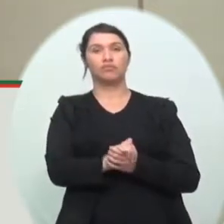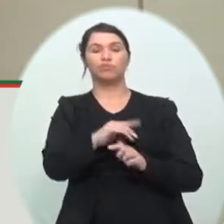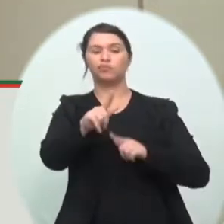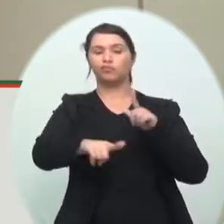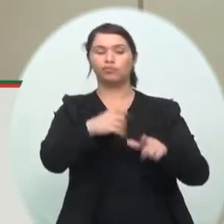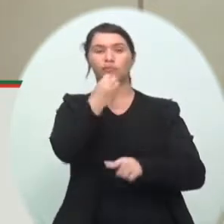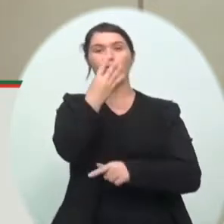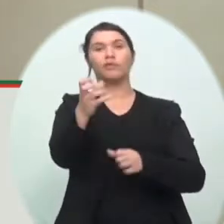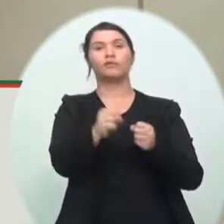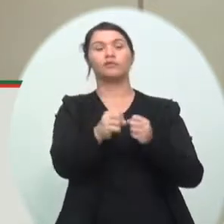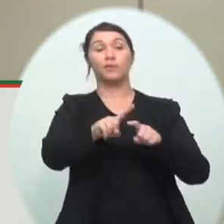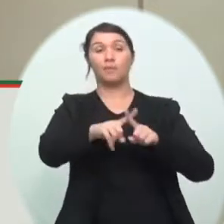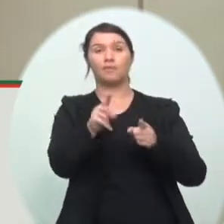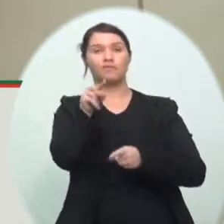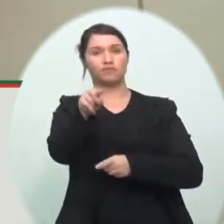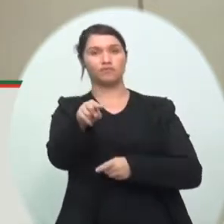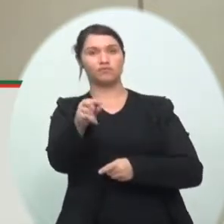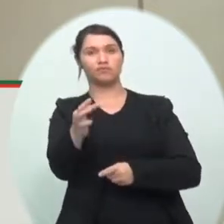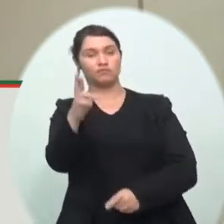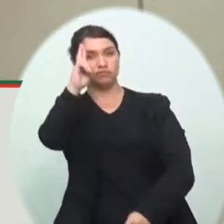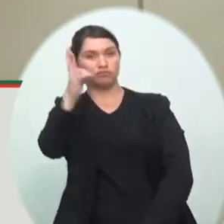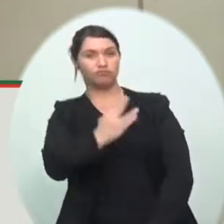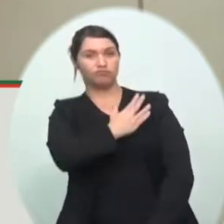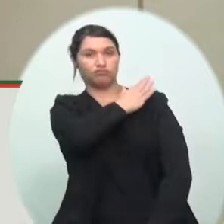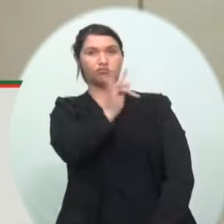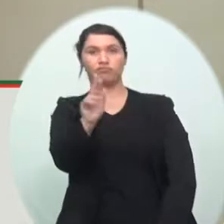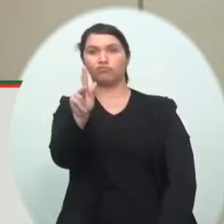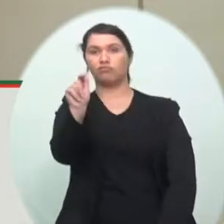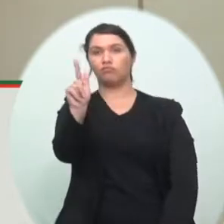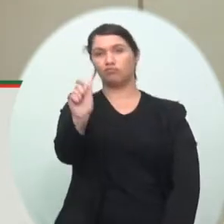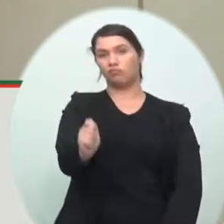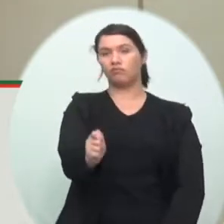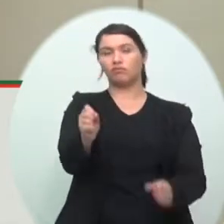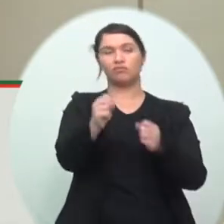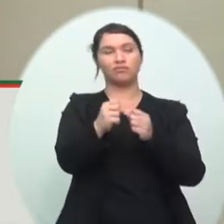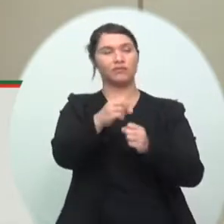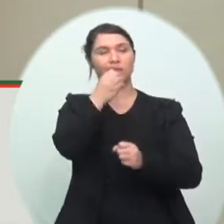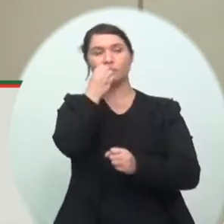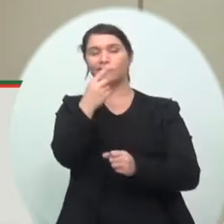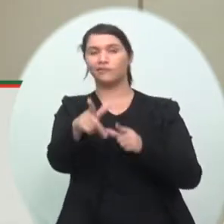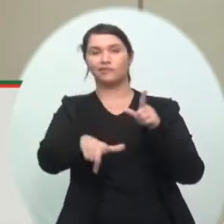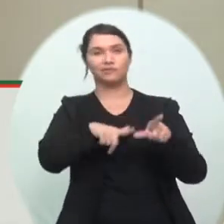nossa cidade de Criciúma, a nossa região sul, precisava, que era manter a paz